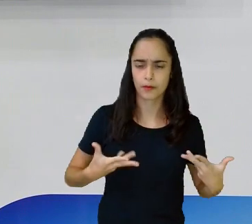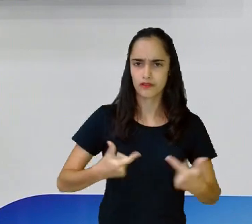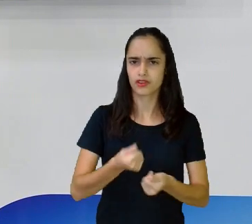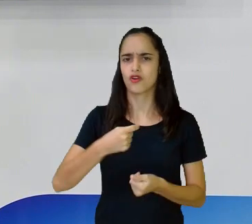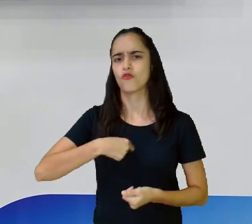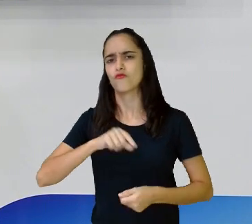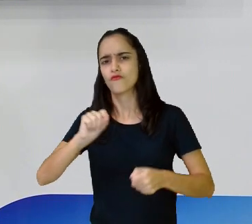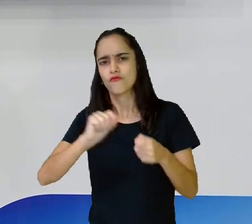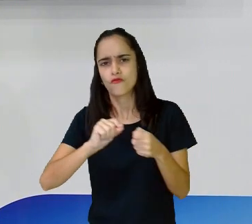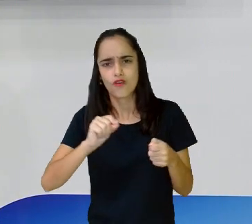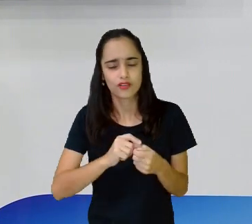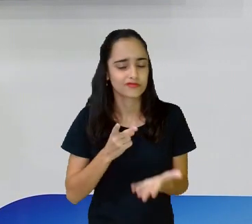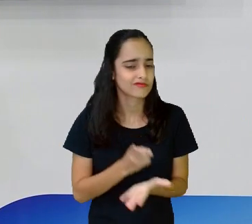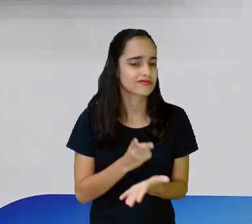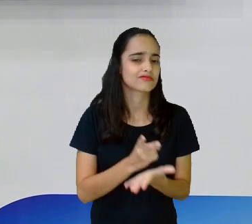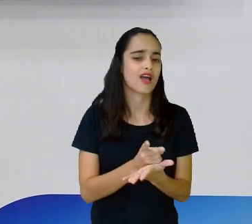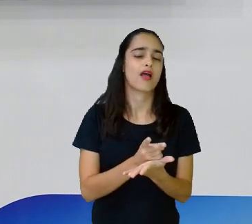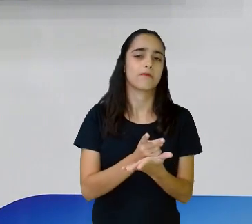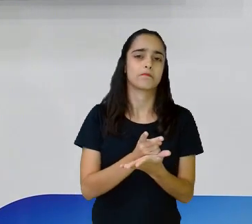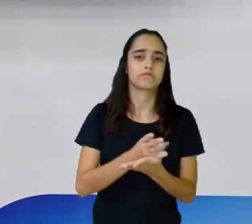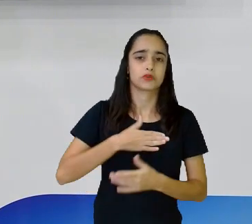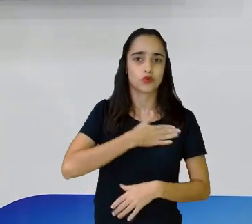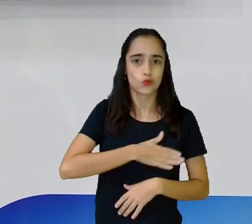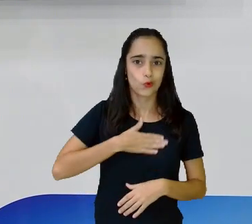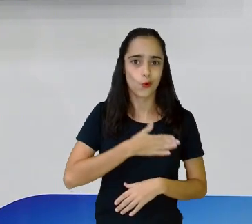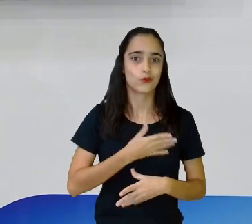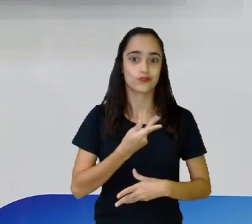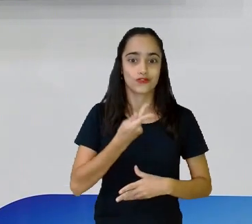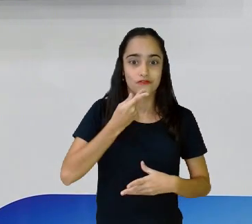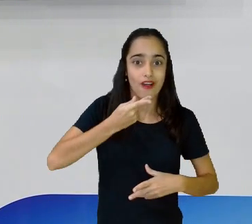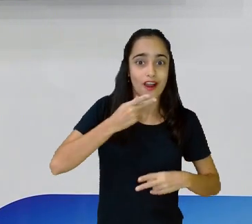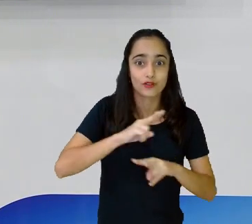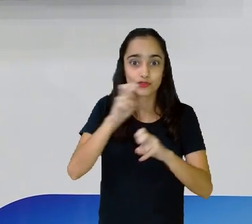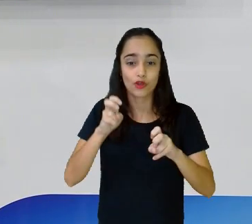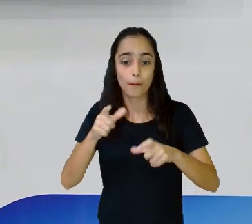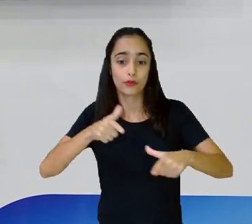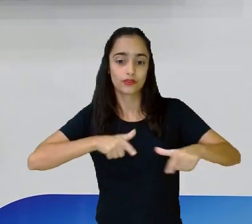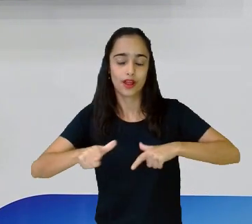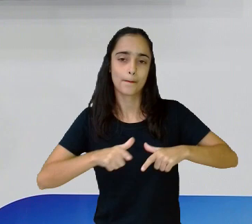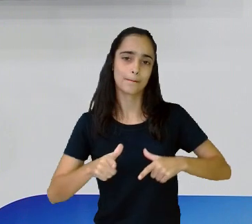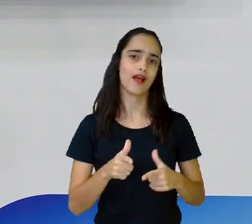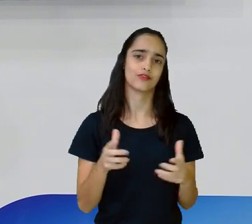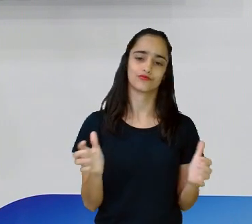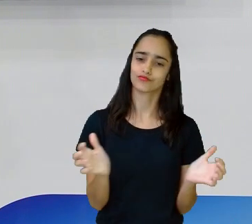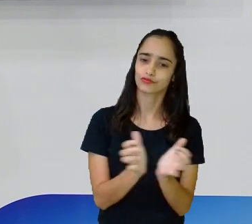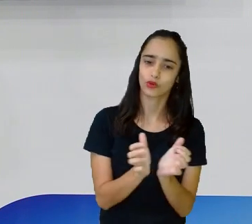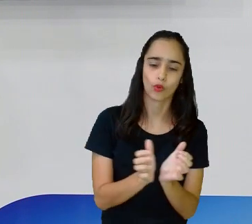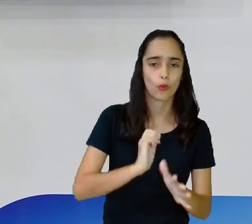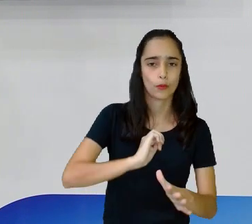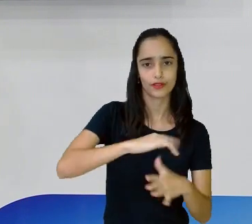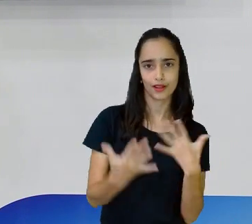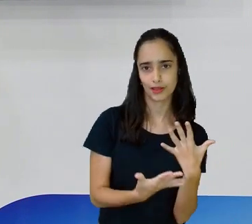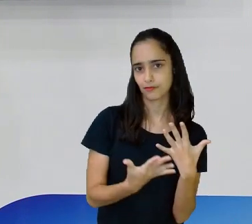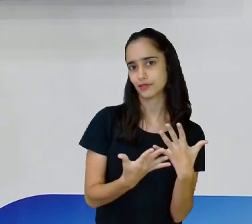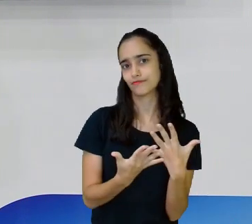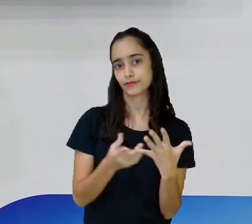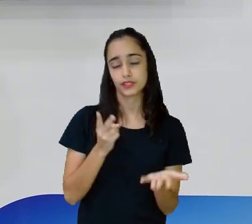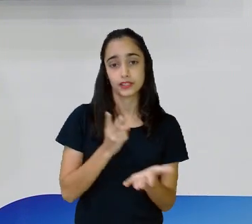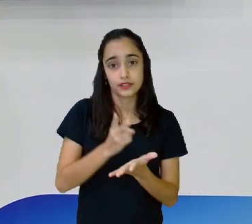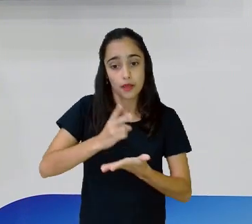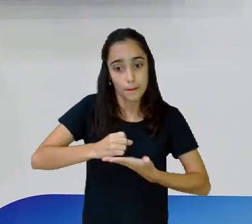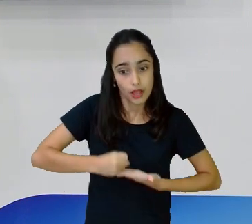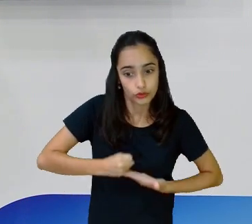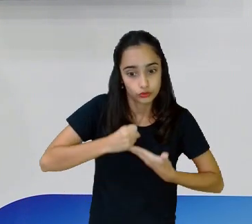faço questão de elogiar esse trabalho incrível e dessa equipe, claro, que ajuda o